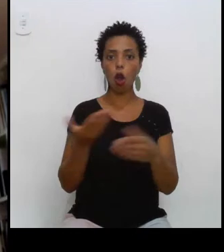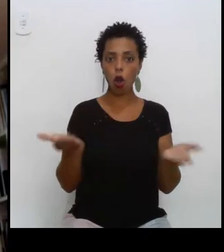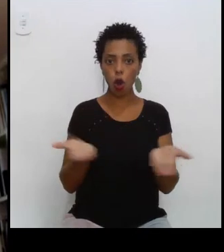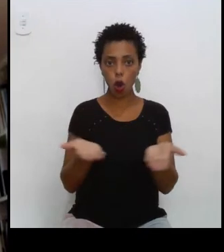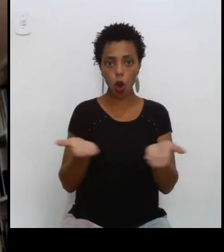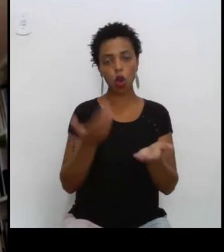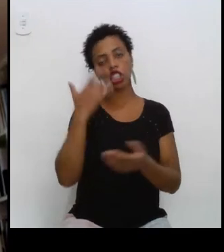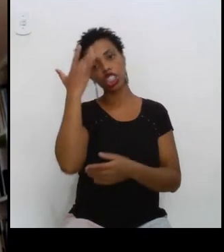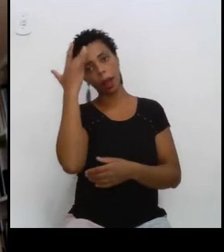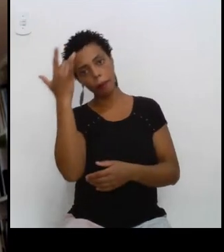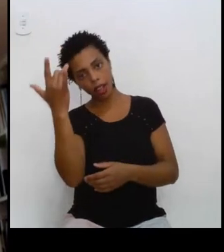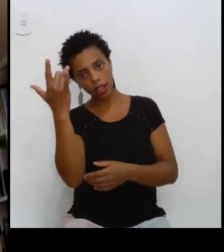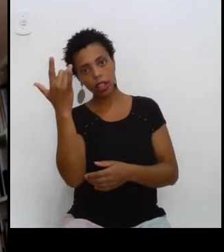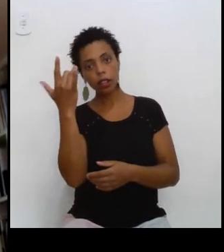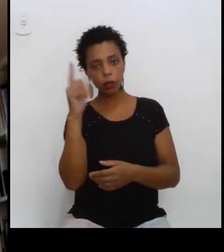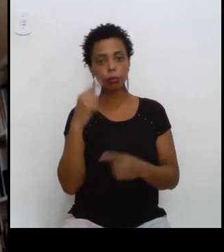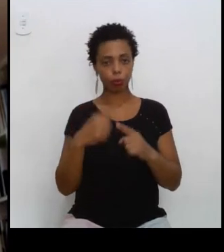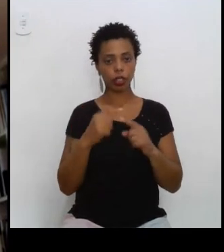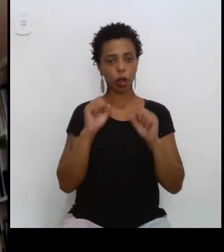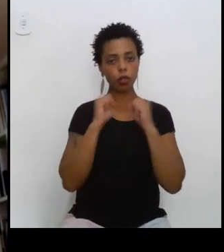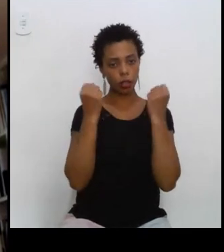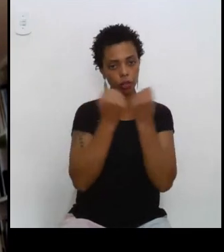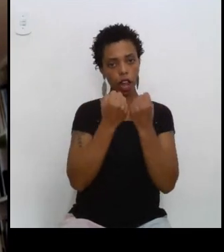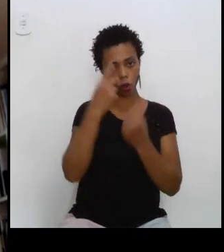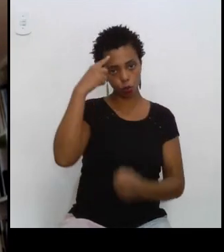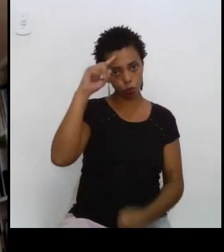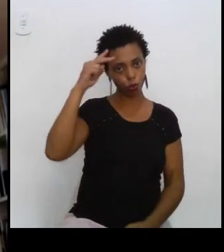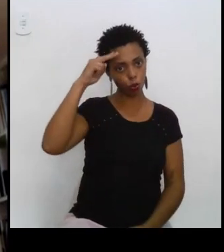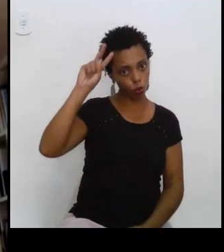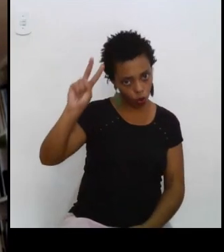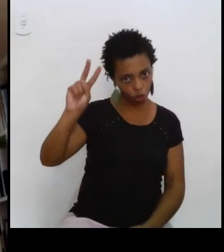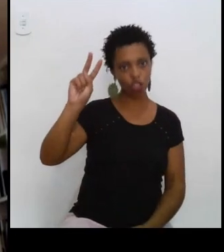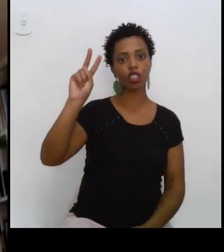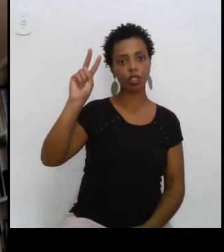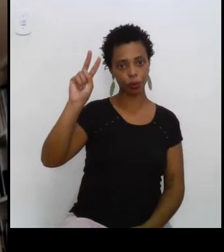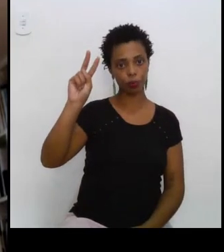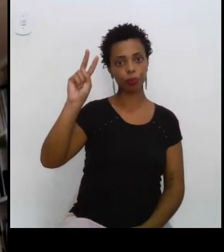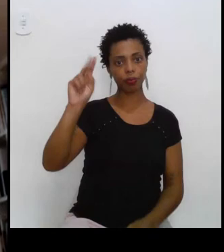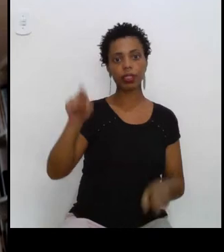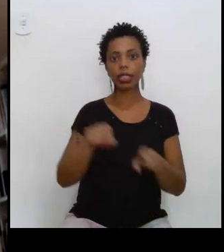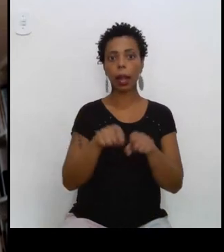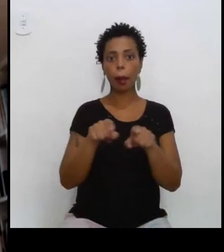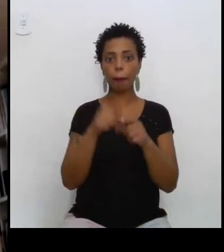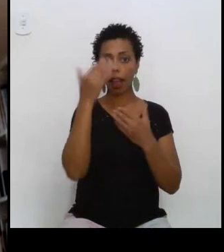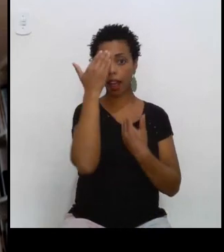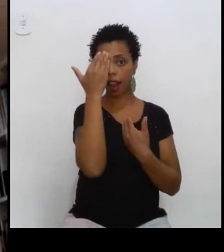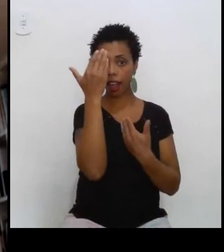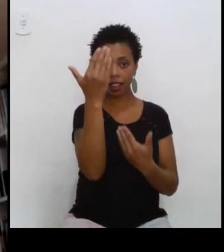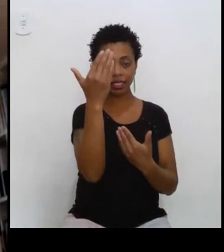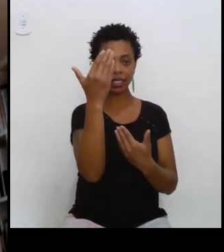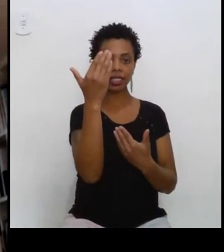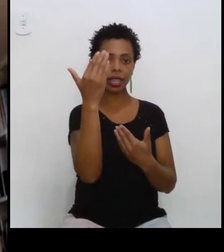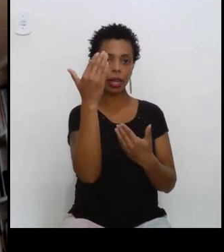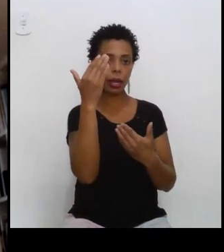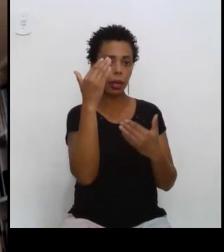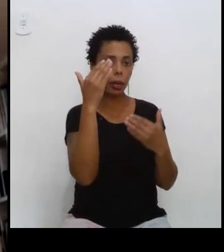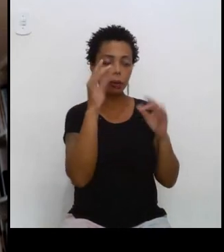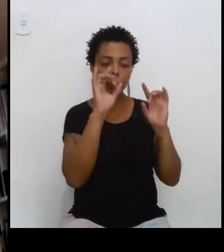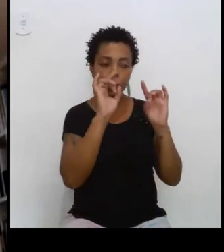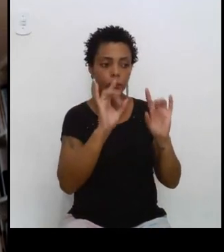amanhã ou é um funcionário que morreu dois dias né e agradecer também particularmente Hoje